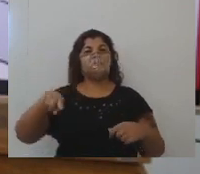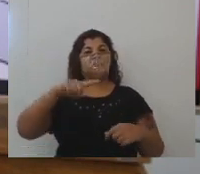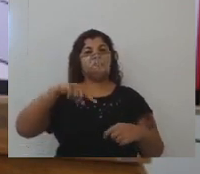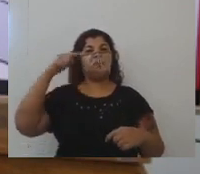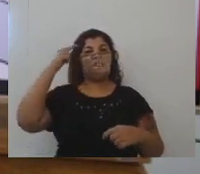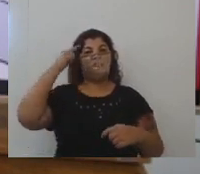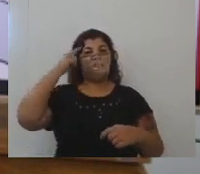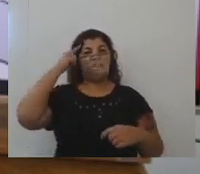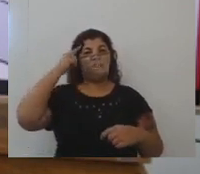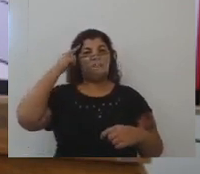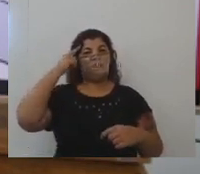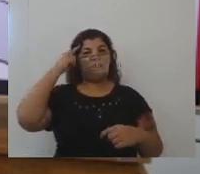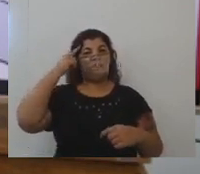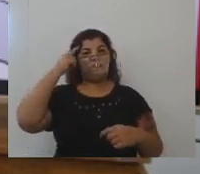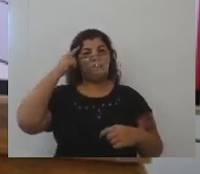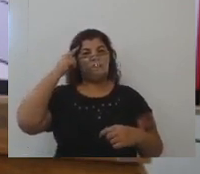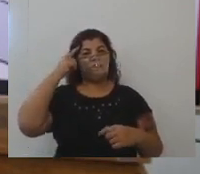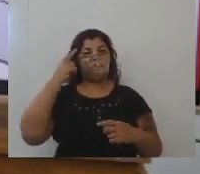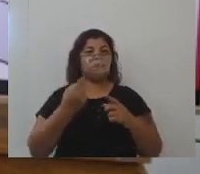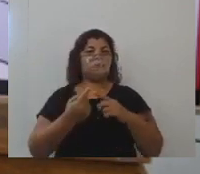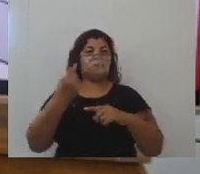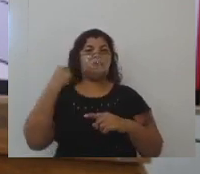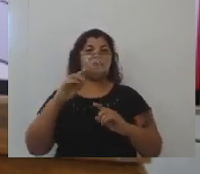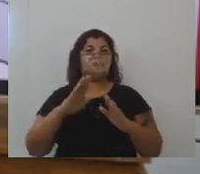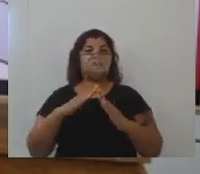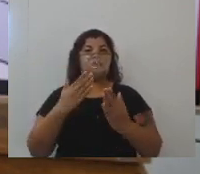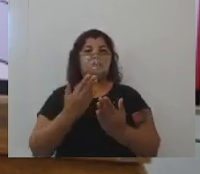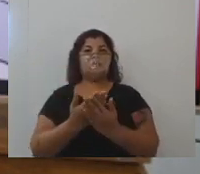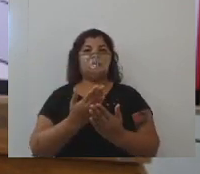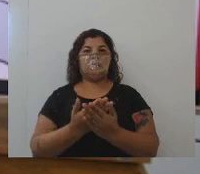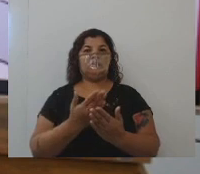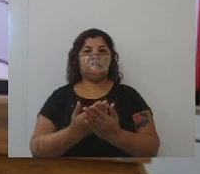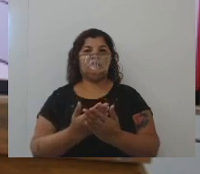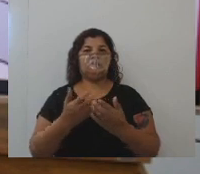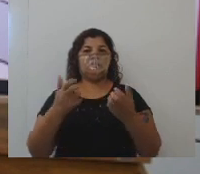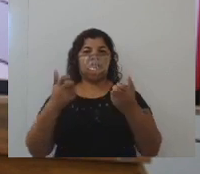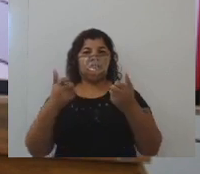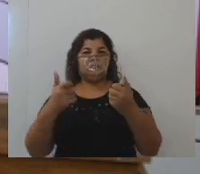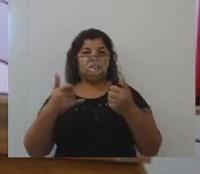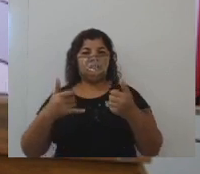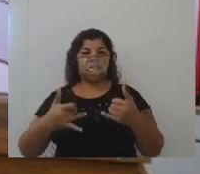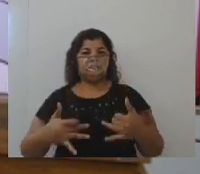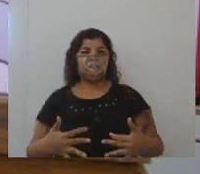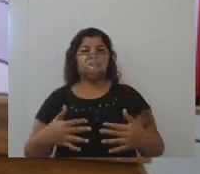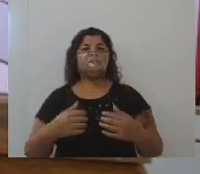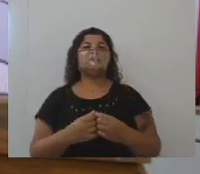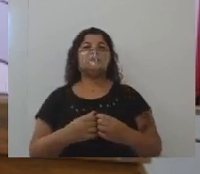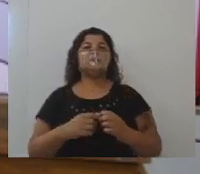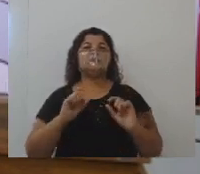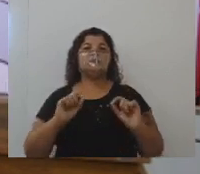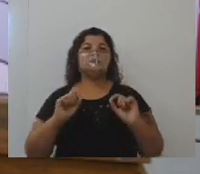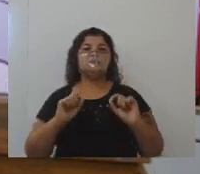Gente, lá na outra aula, um mês atrás, nós chegamos à conclusão